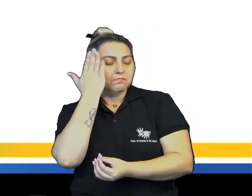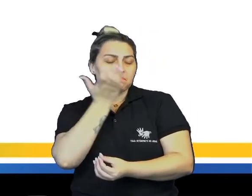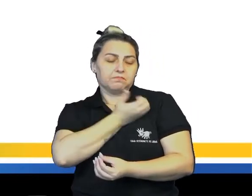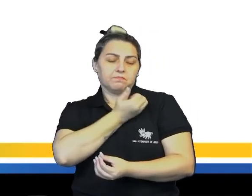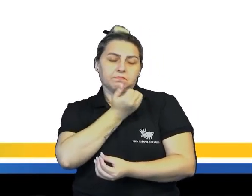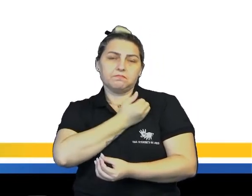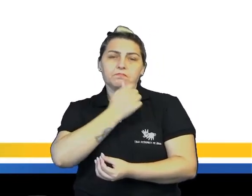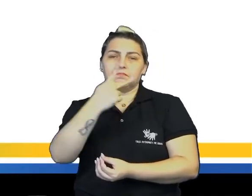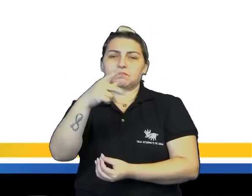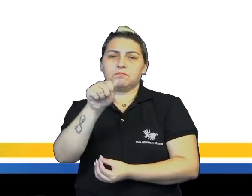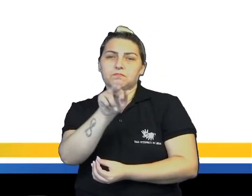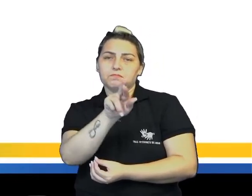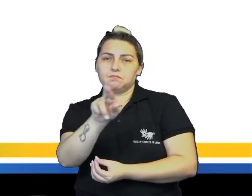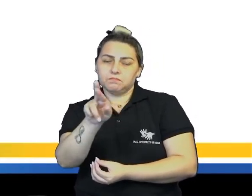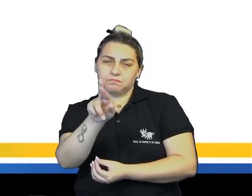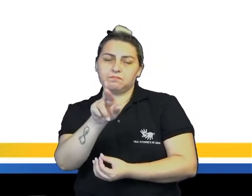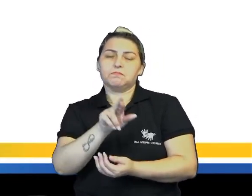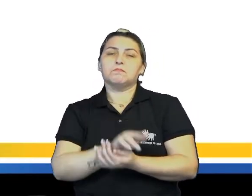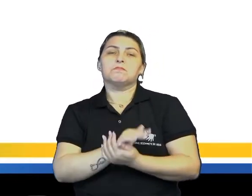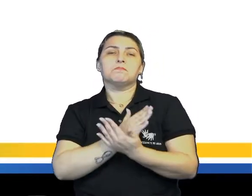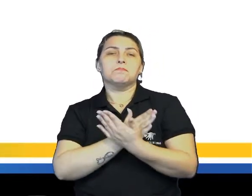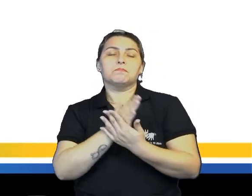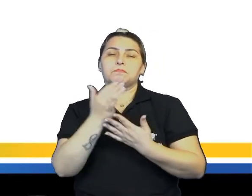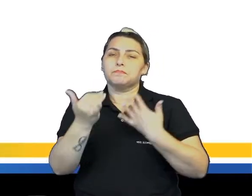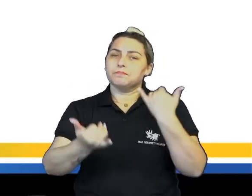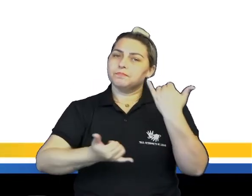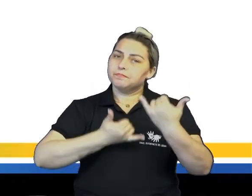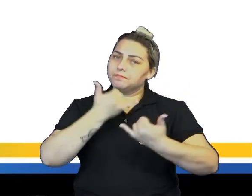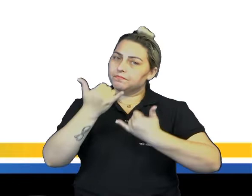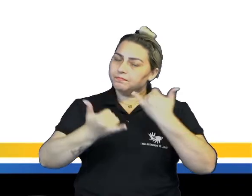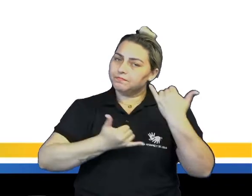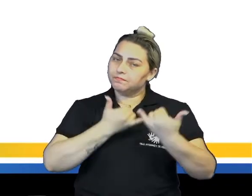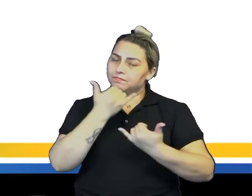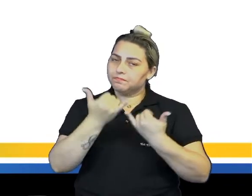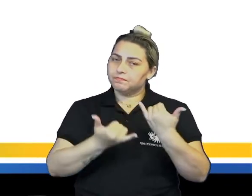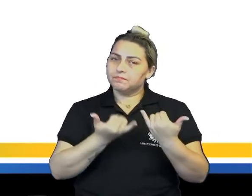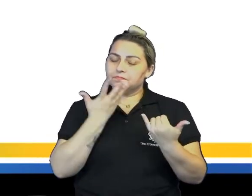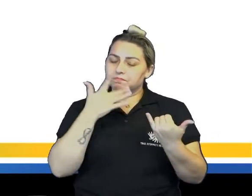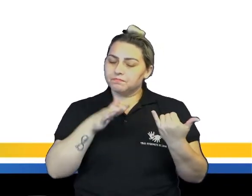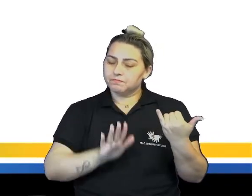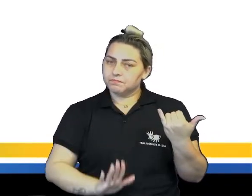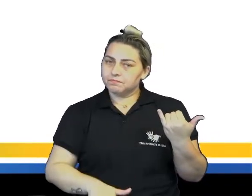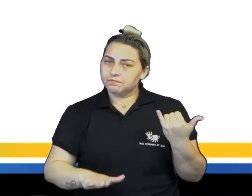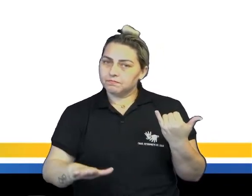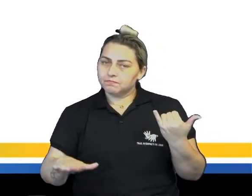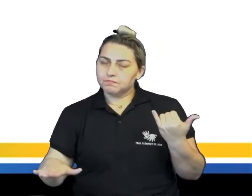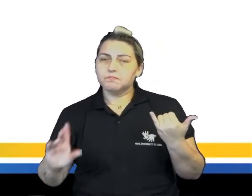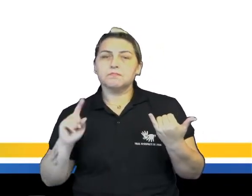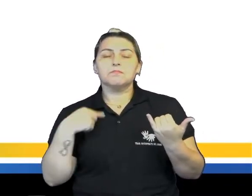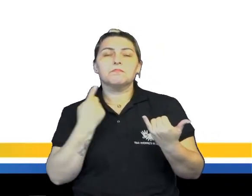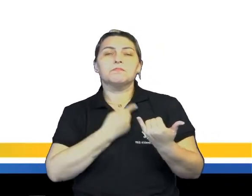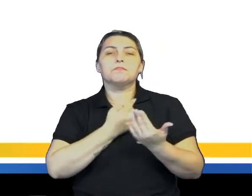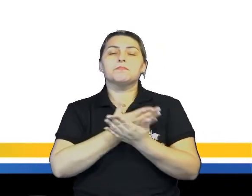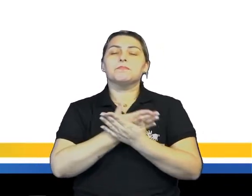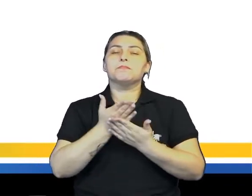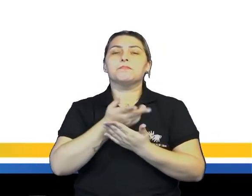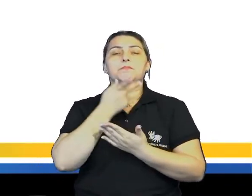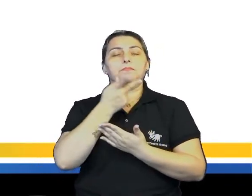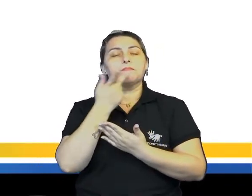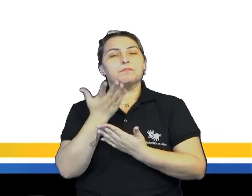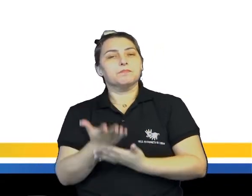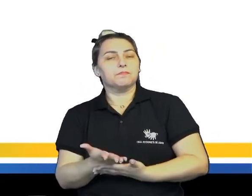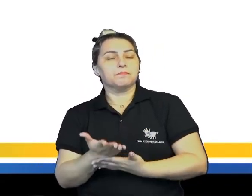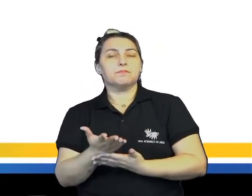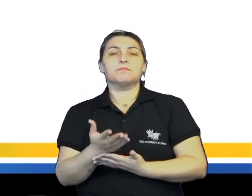par? Quando a gente começa a brincar, desde criancinha, a gente começa a falar assim,